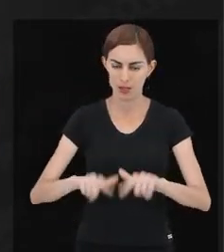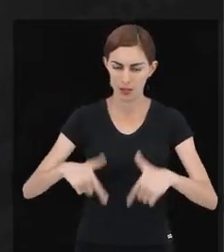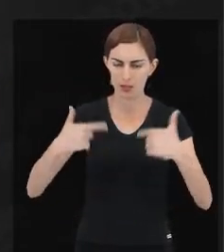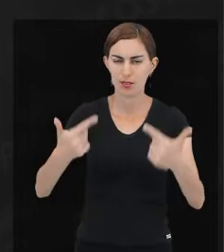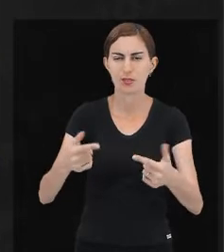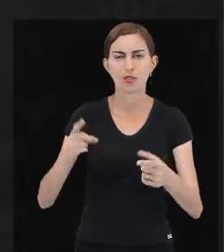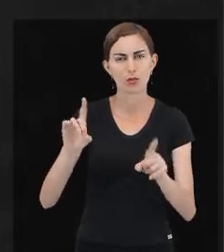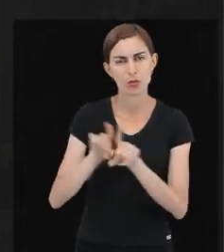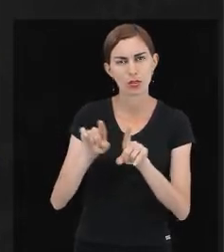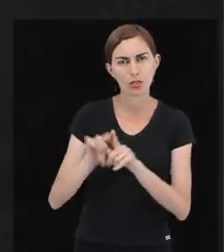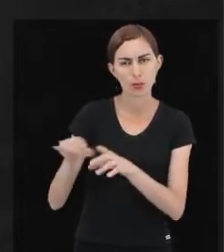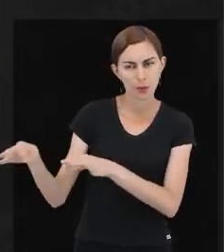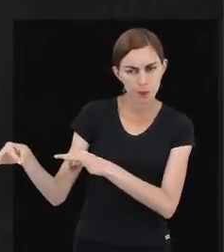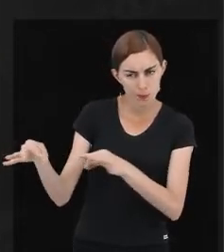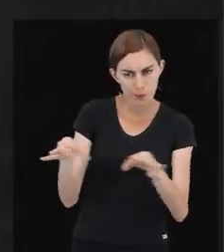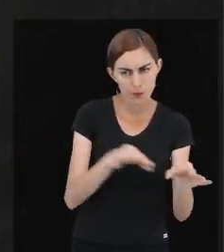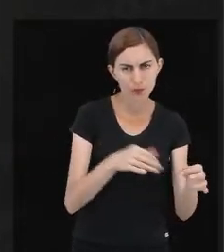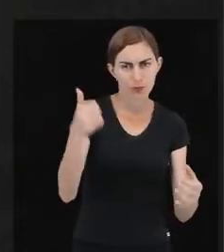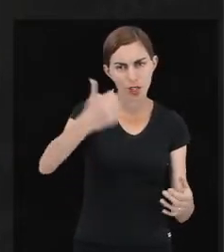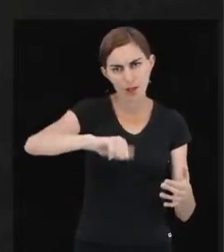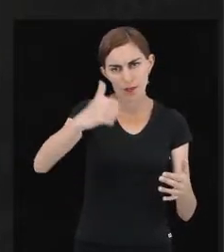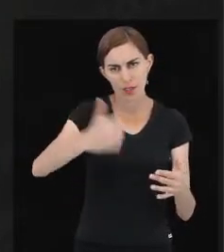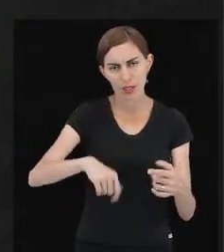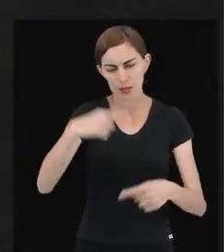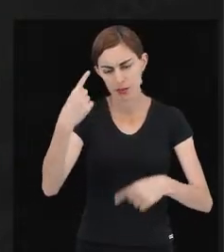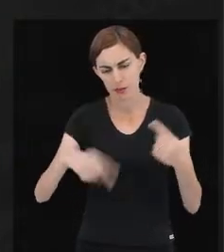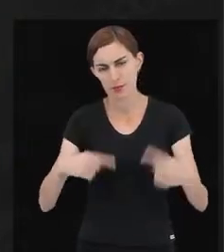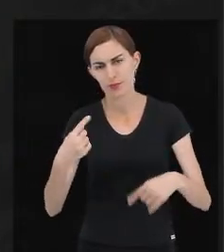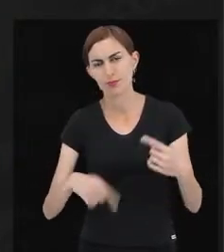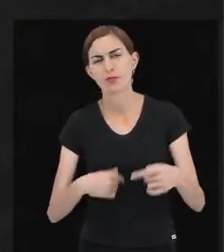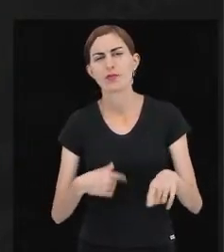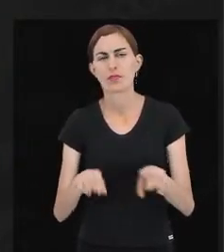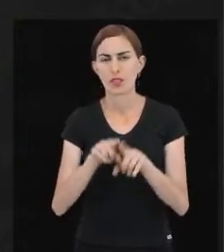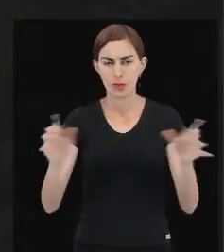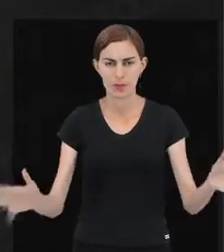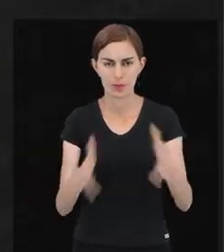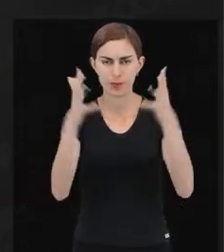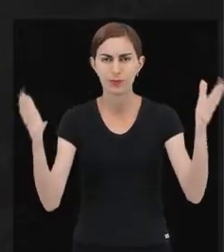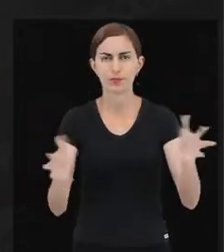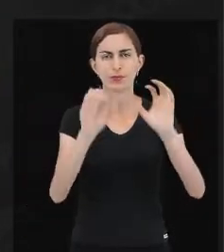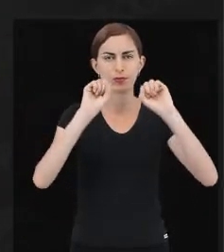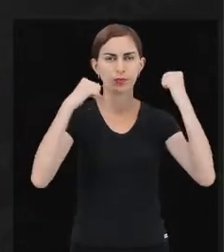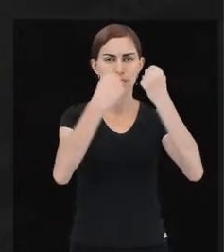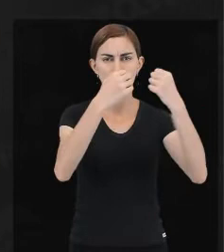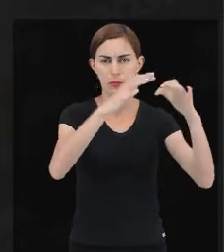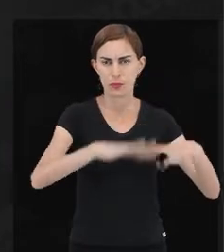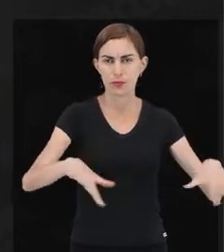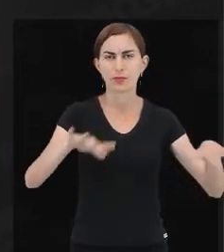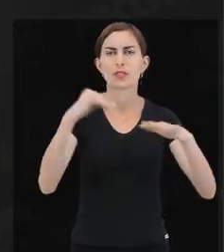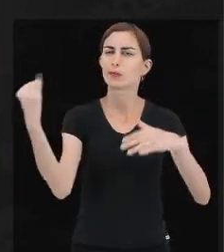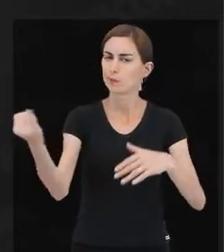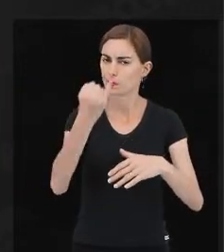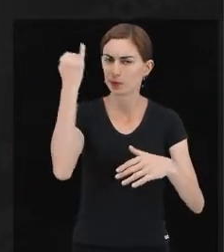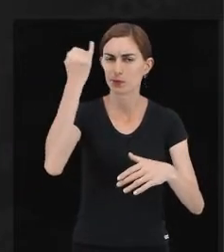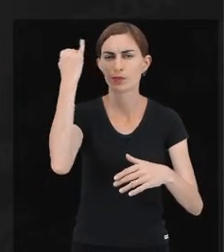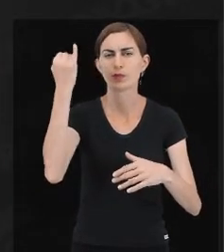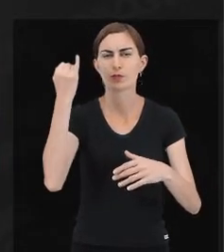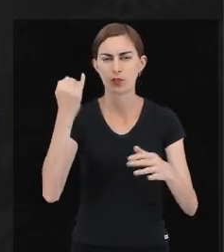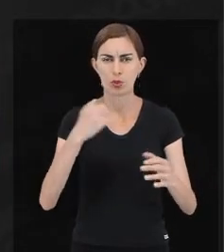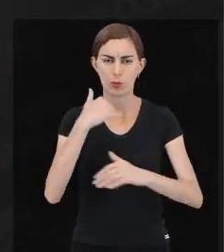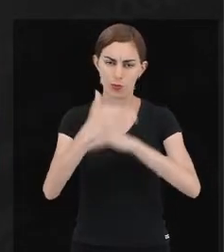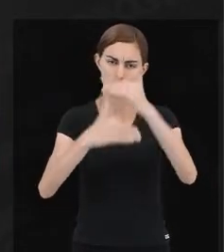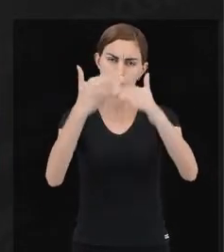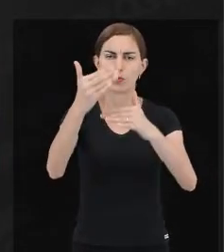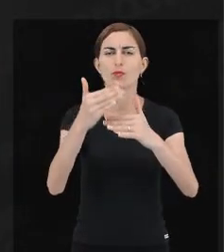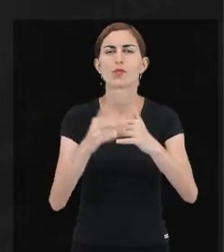dessas ações, o acompanhamento e a avaliação das políticas implementadas, bem como a mobilização da sociedade, são fatores importantíssimos